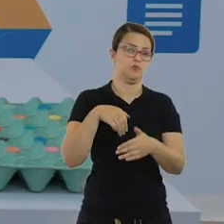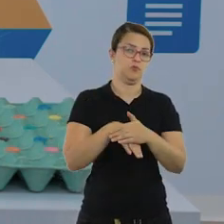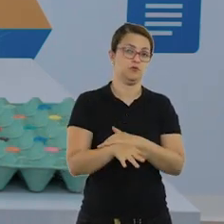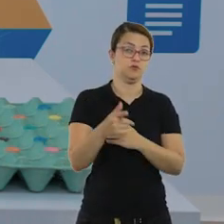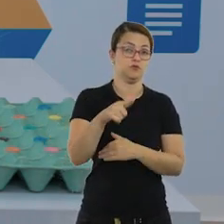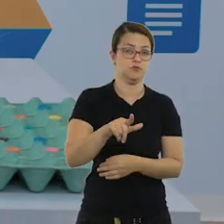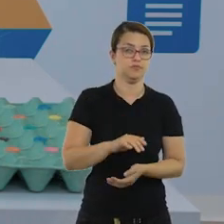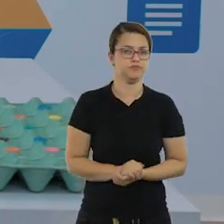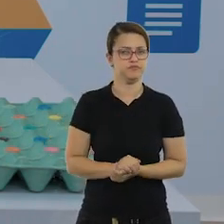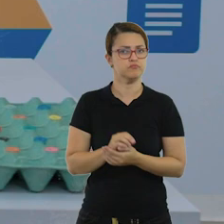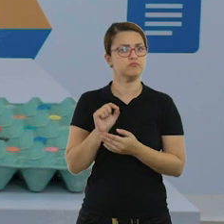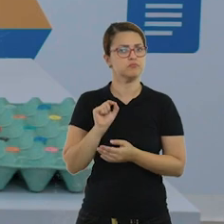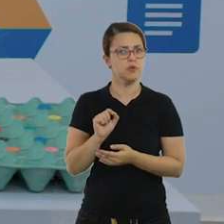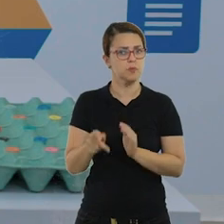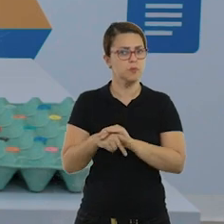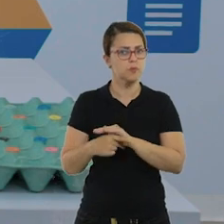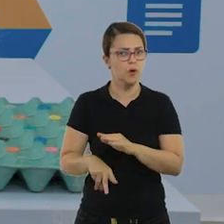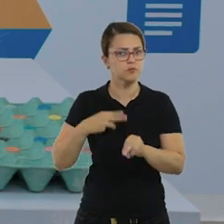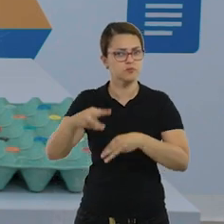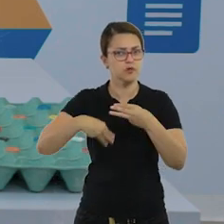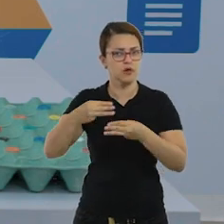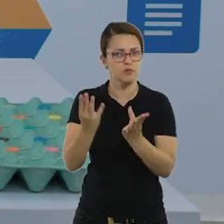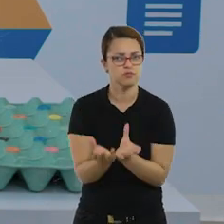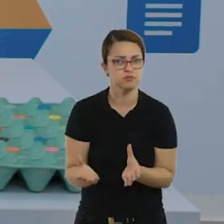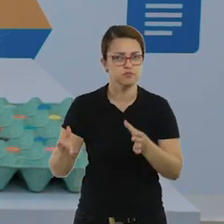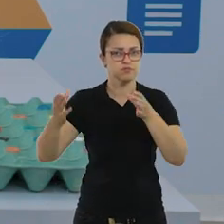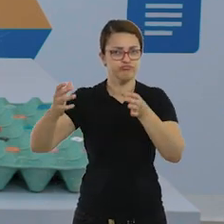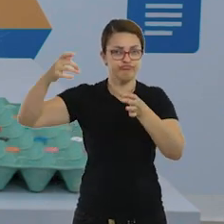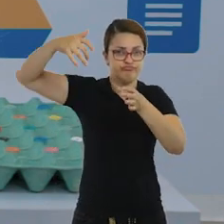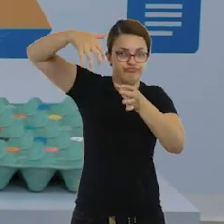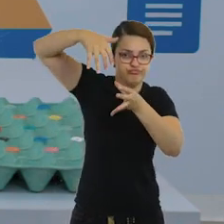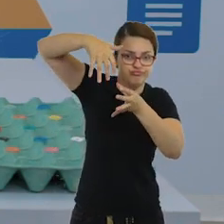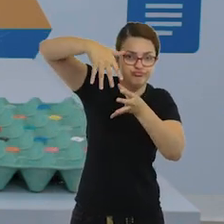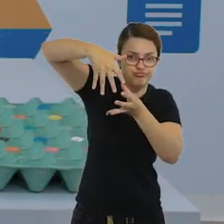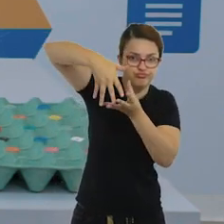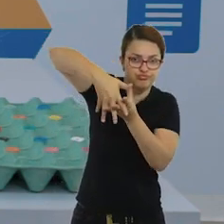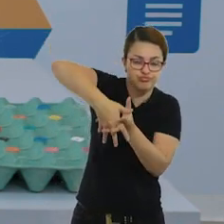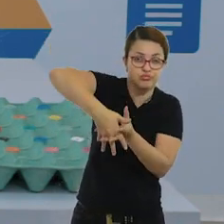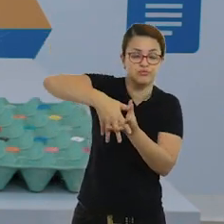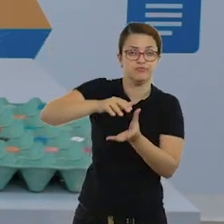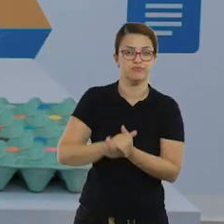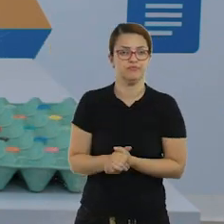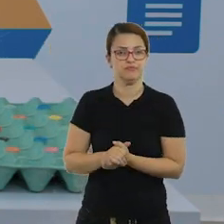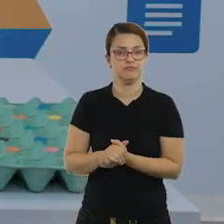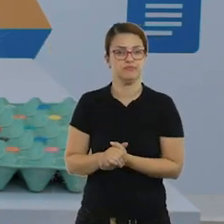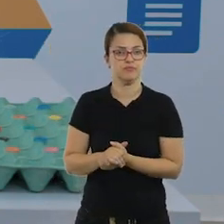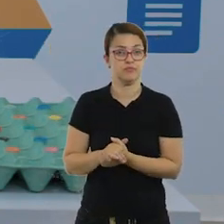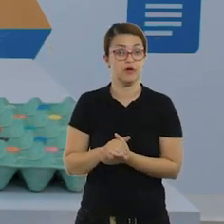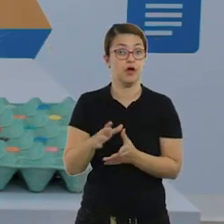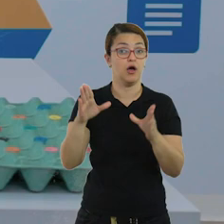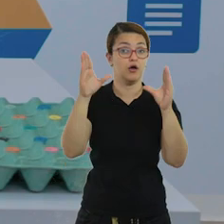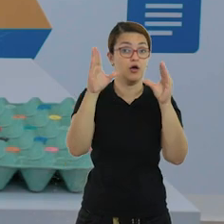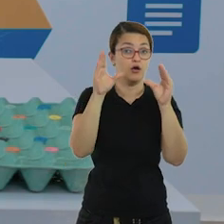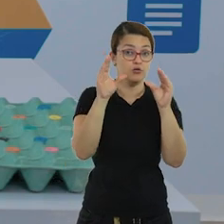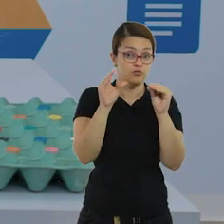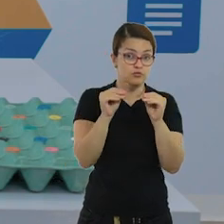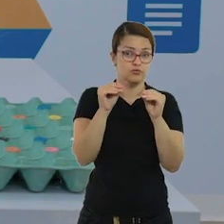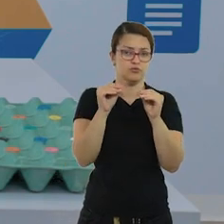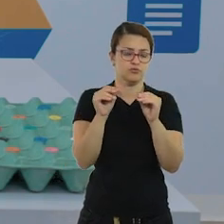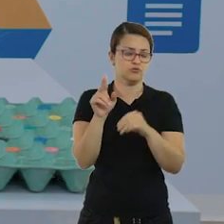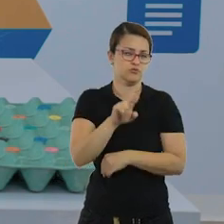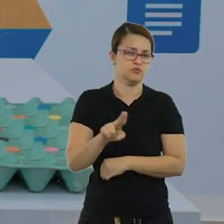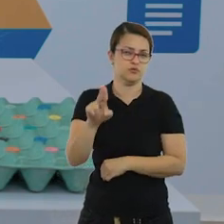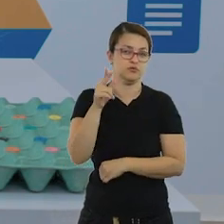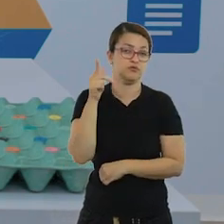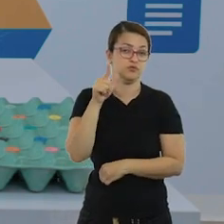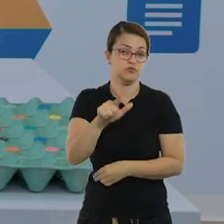novo. O escorredor de macarrão, você deixa ali separadinho para você usar à noite, quando tiver escurinho, e a gente vai fazer uma